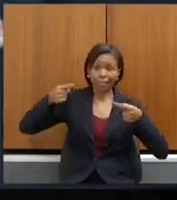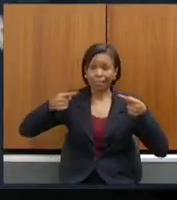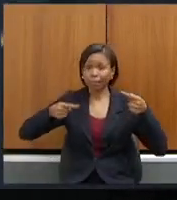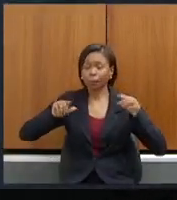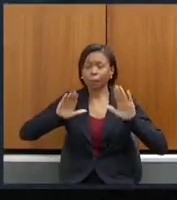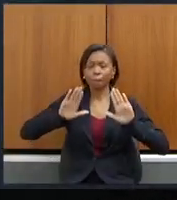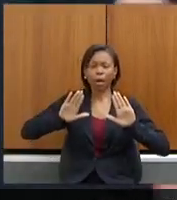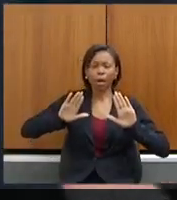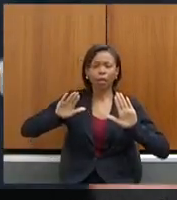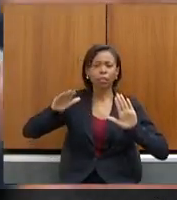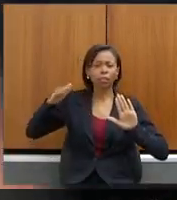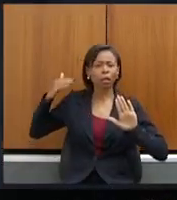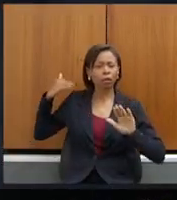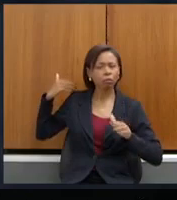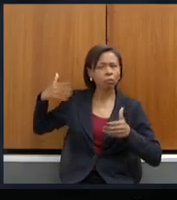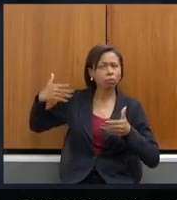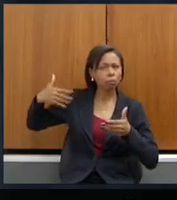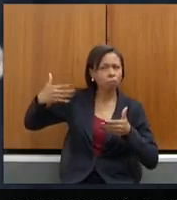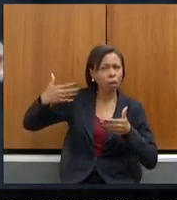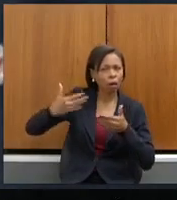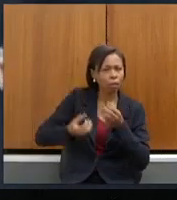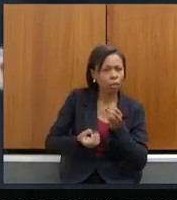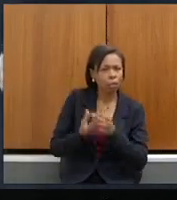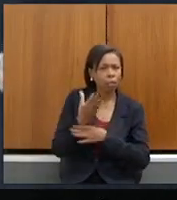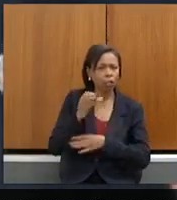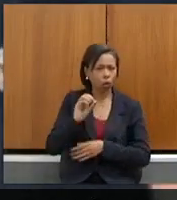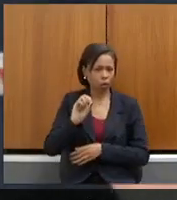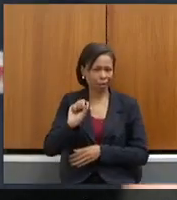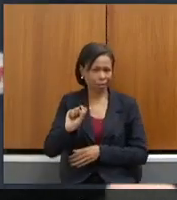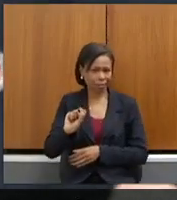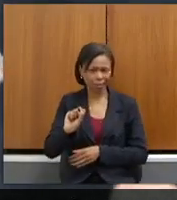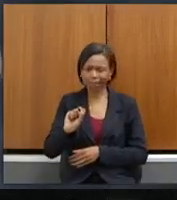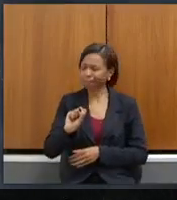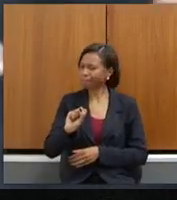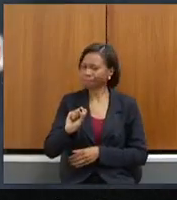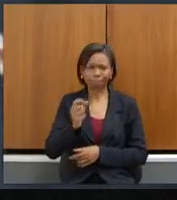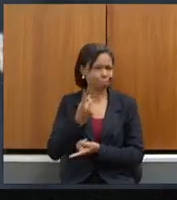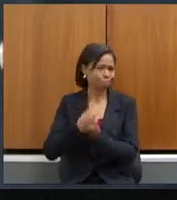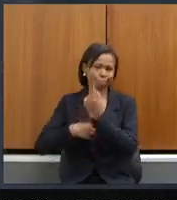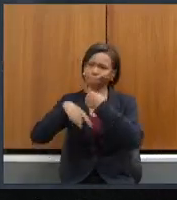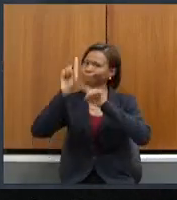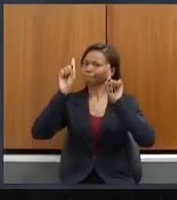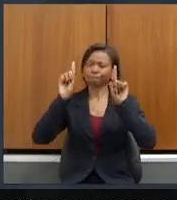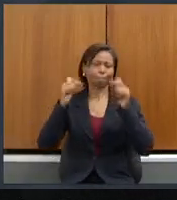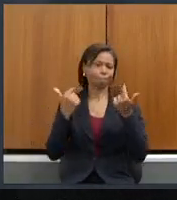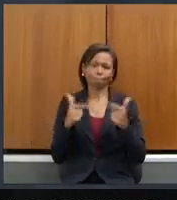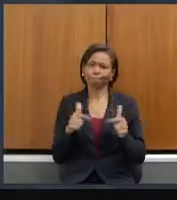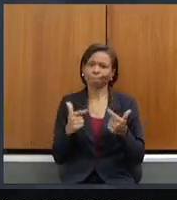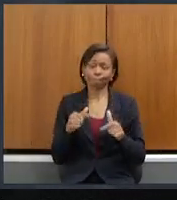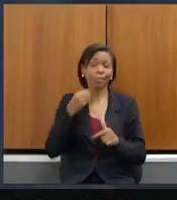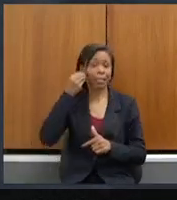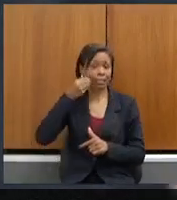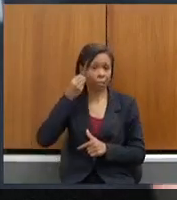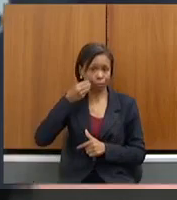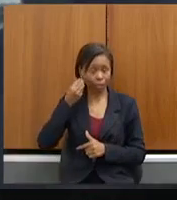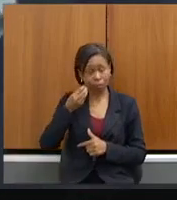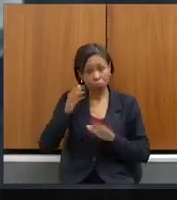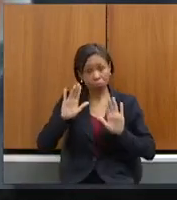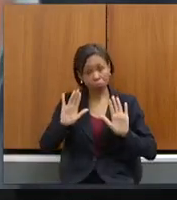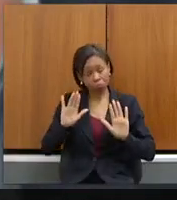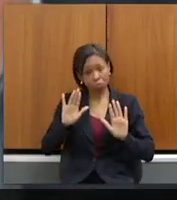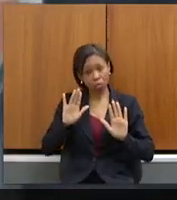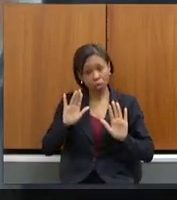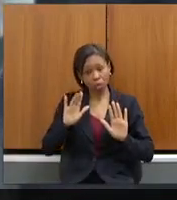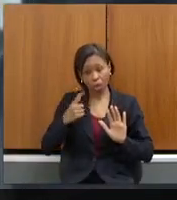da implantação da soezes Não foi bem sucedido onde aconteceu a experiência essa